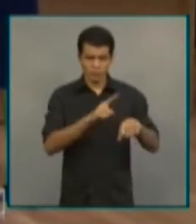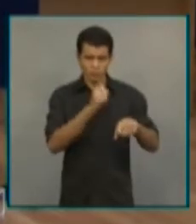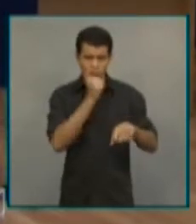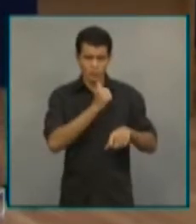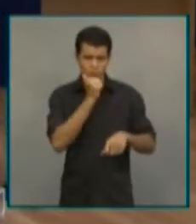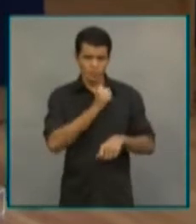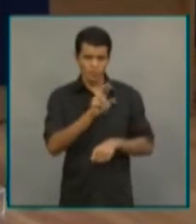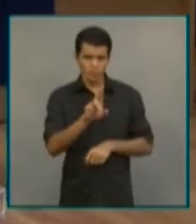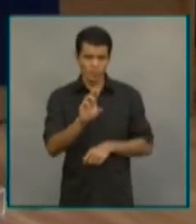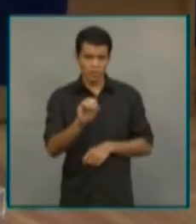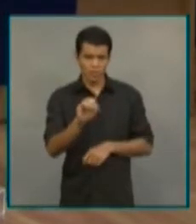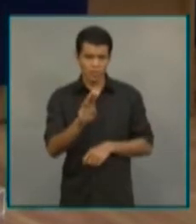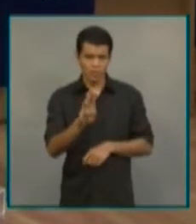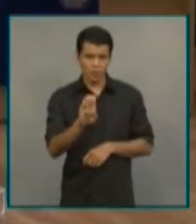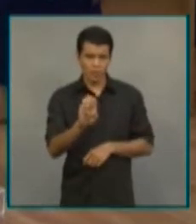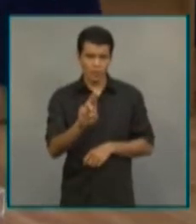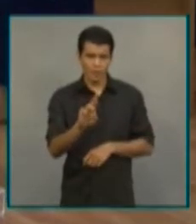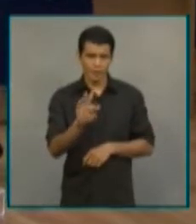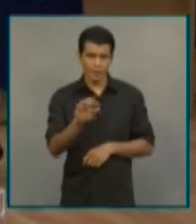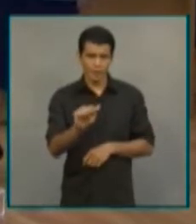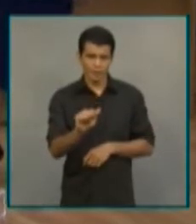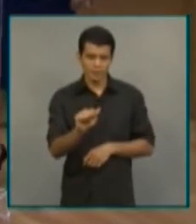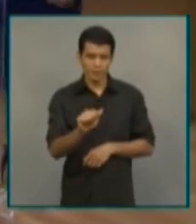Pode. Pode, doutora